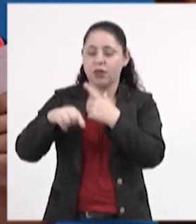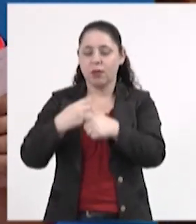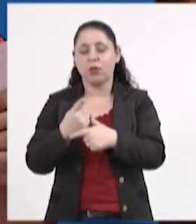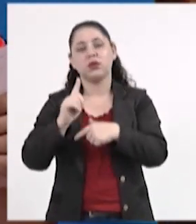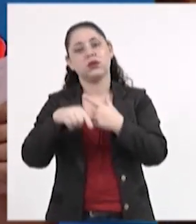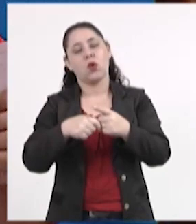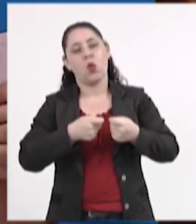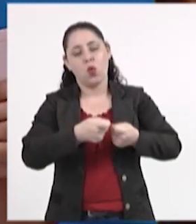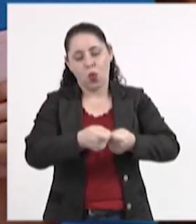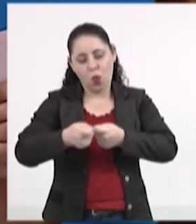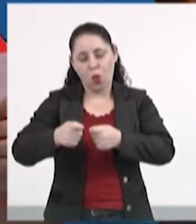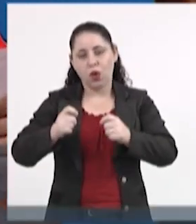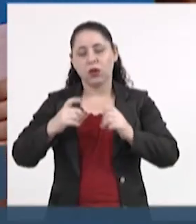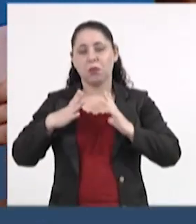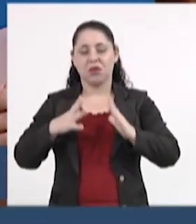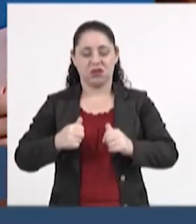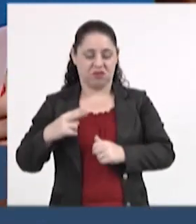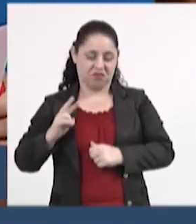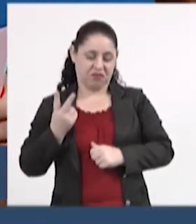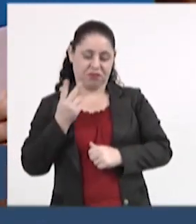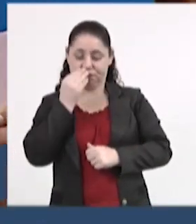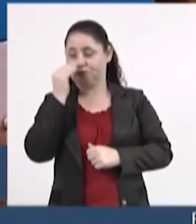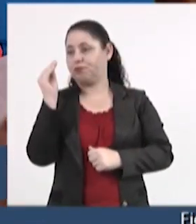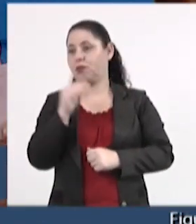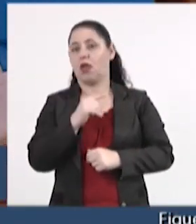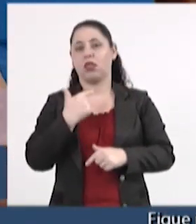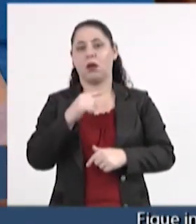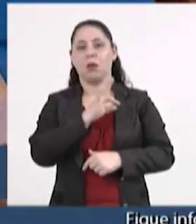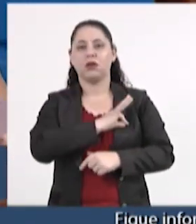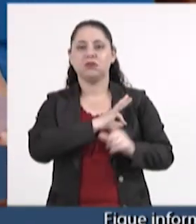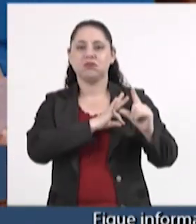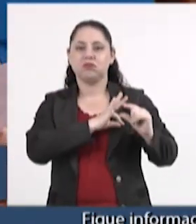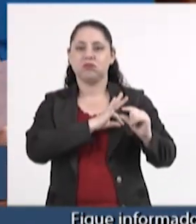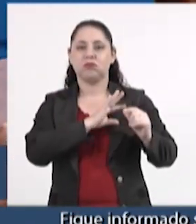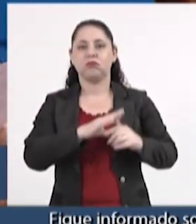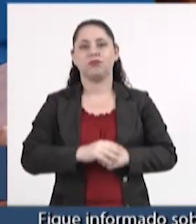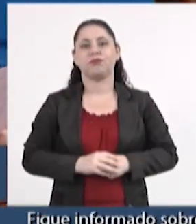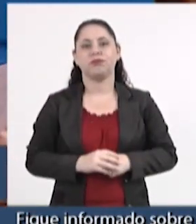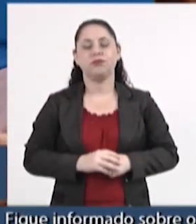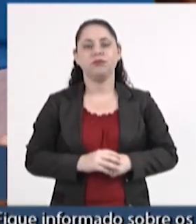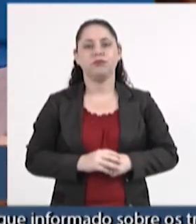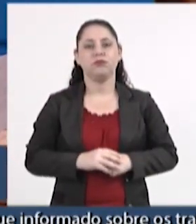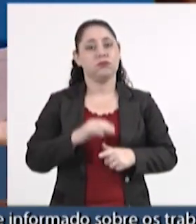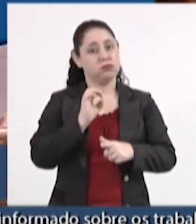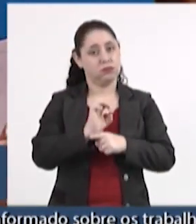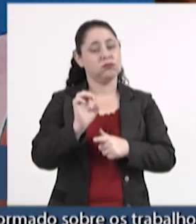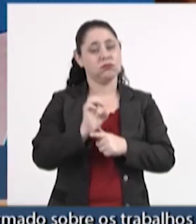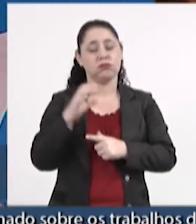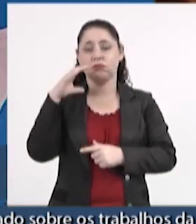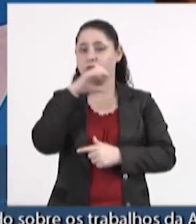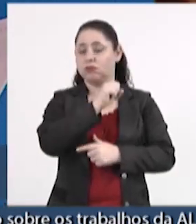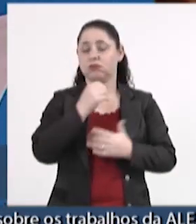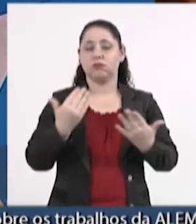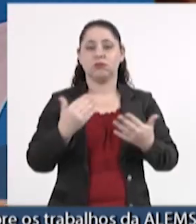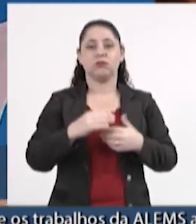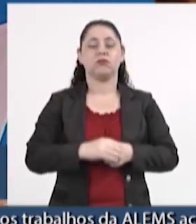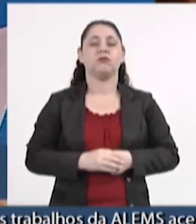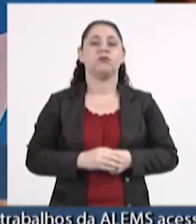trabalho doméstico e nega o seu valor e seu preço desse trabalho. No nosso estado,